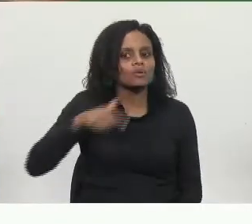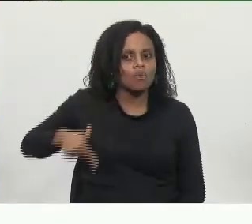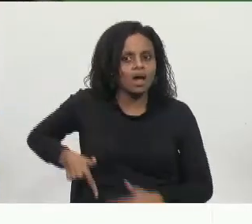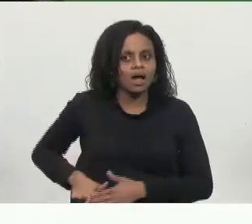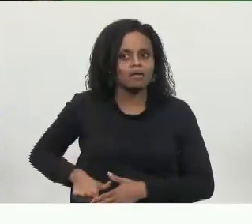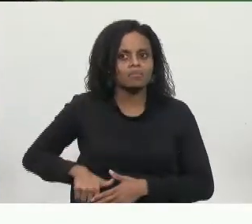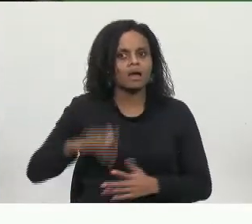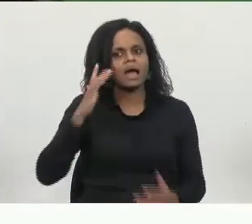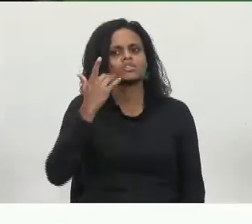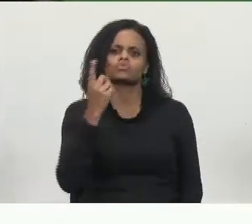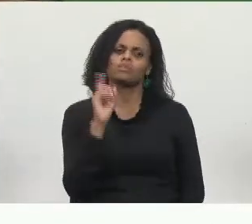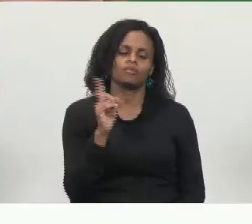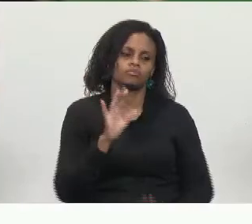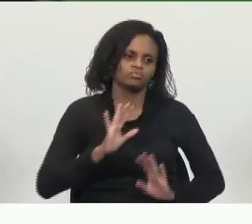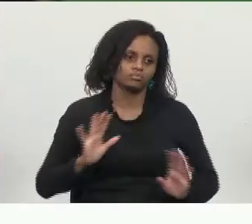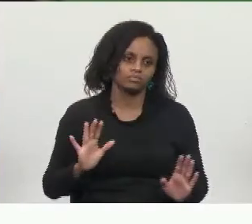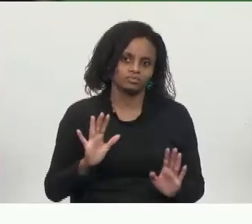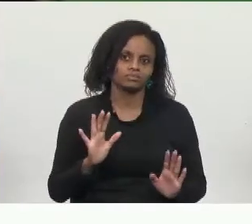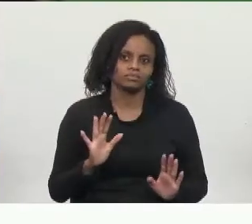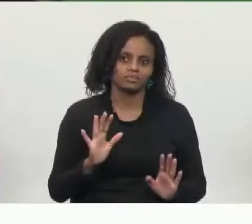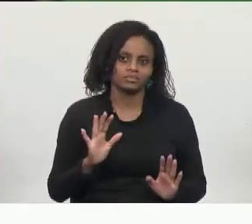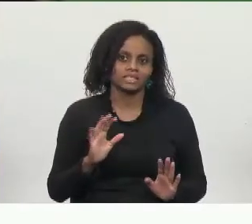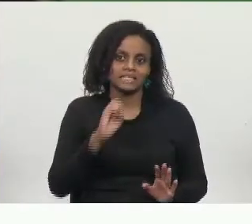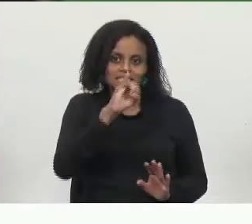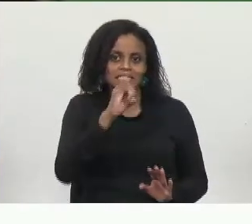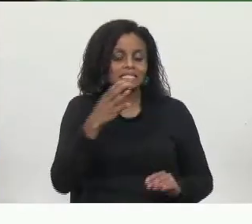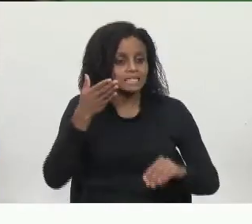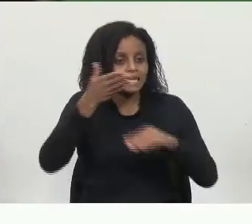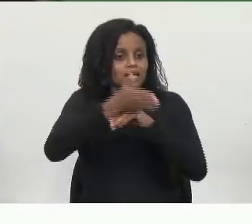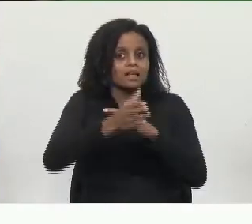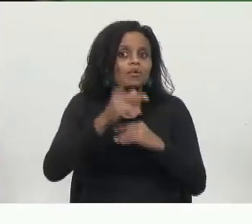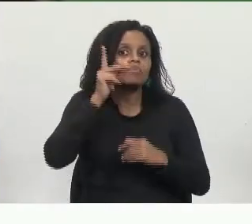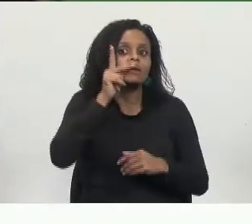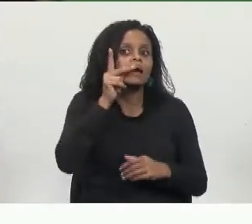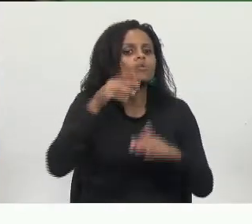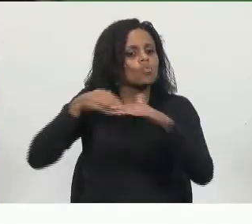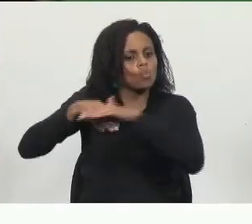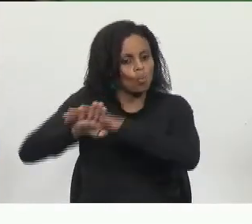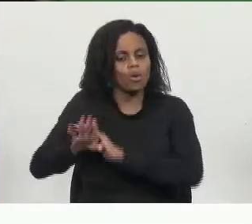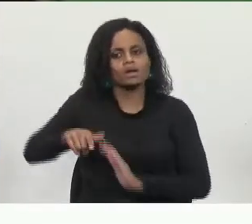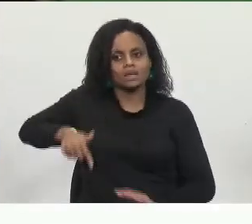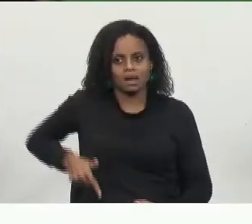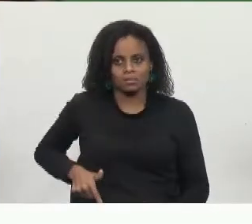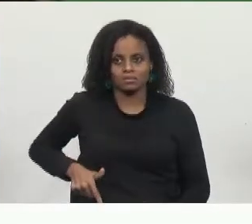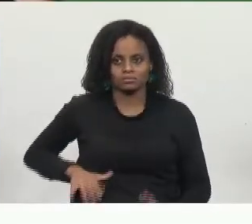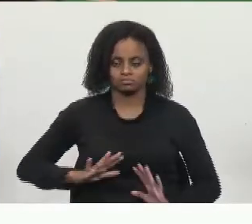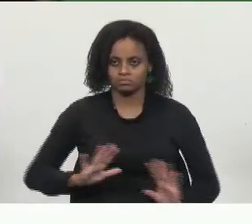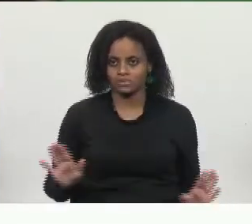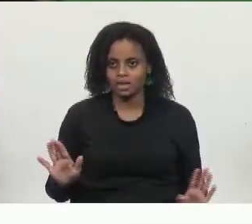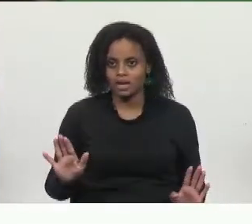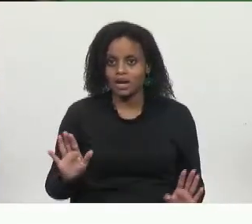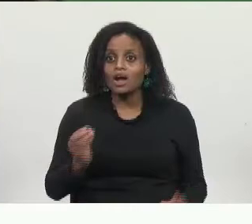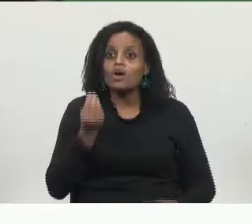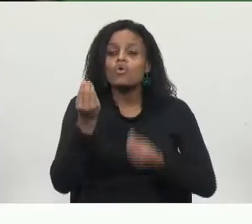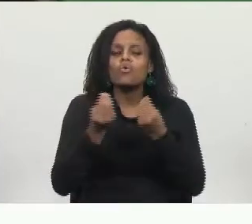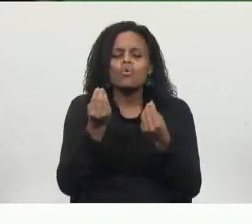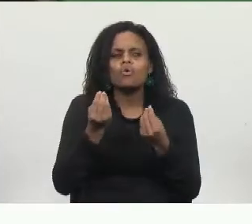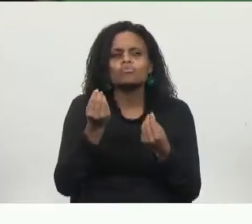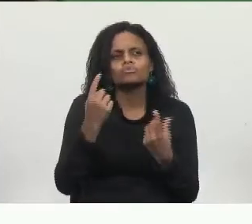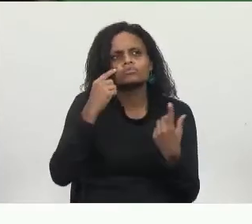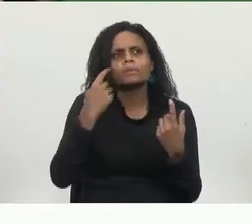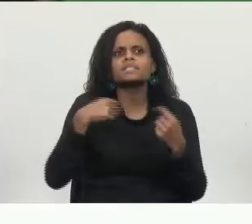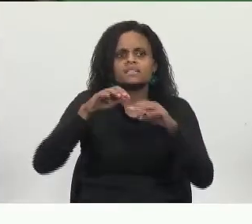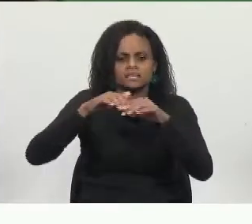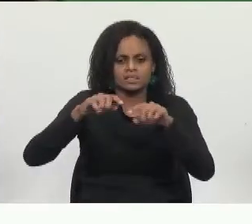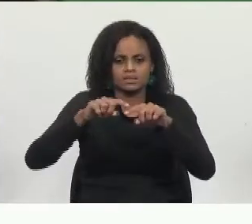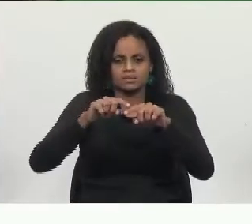que, se entrar no plenário, tem que acautelar a arma. Como que a gente vai fazer isso? É algo a ser pensado, tem que ter uma sala de acautelamento,